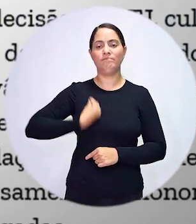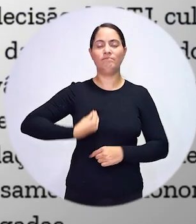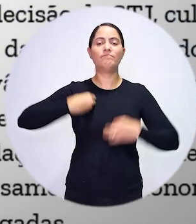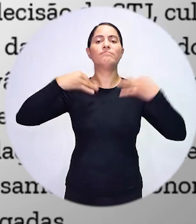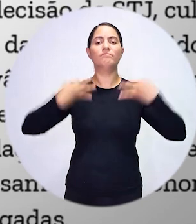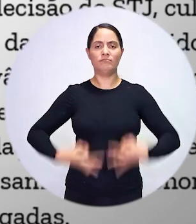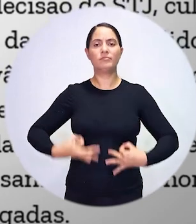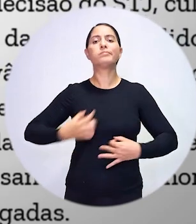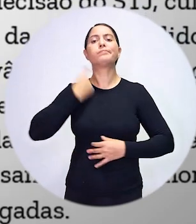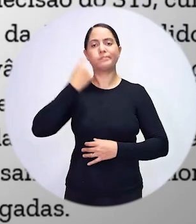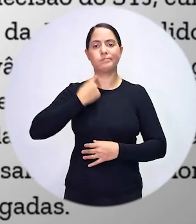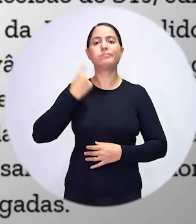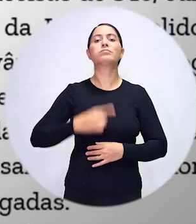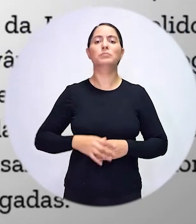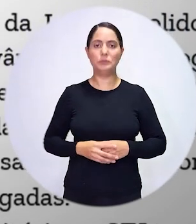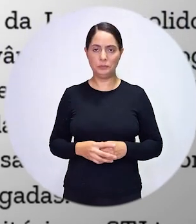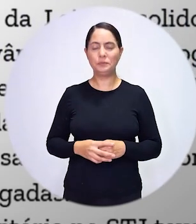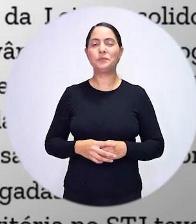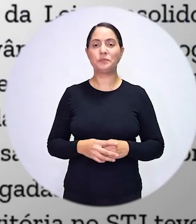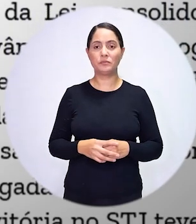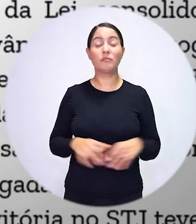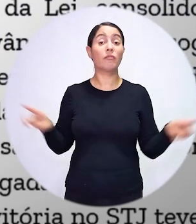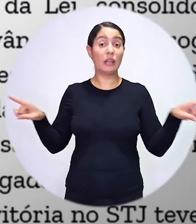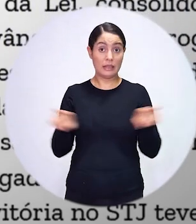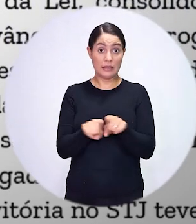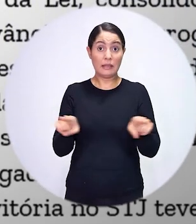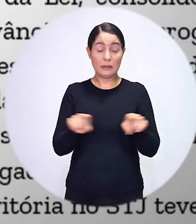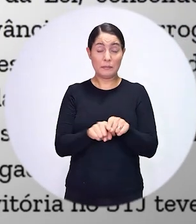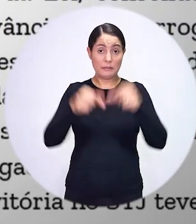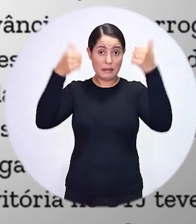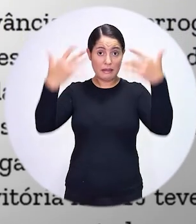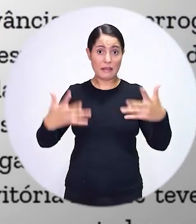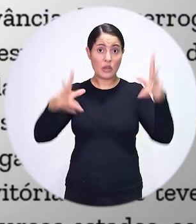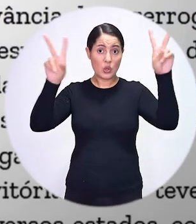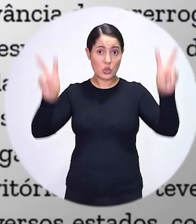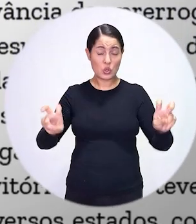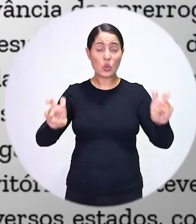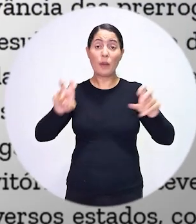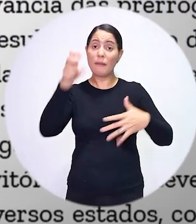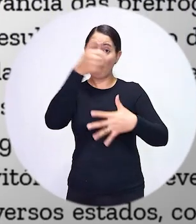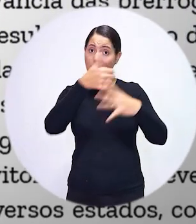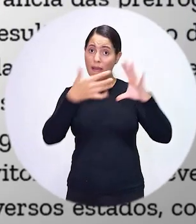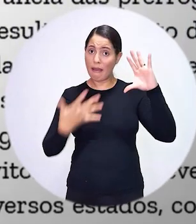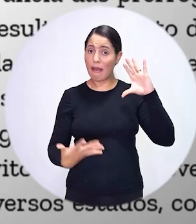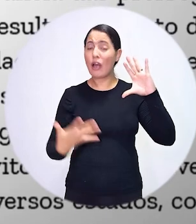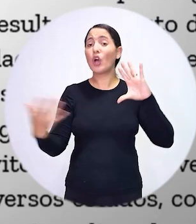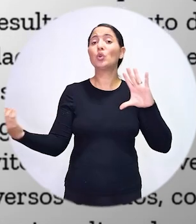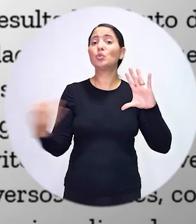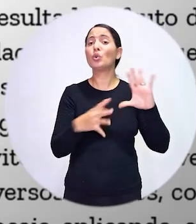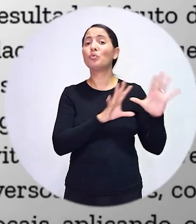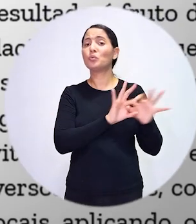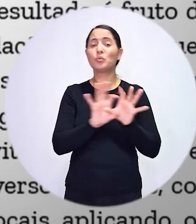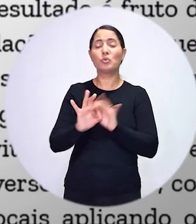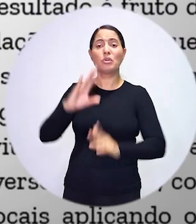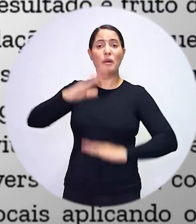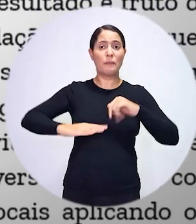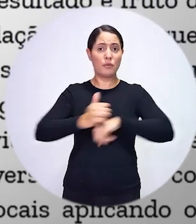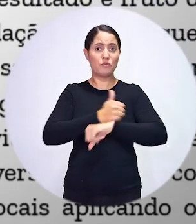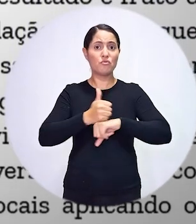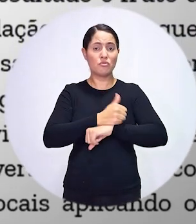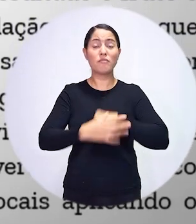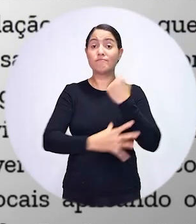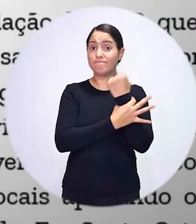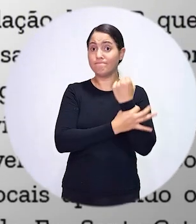para a subsistência dos advogados e advogadas. Além disso, a norma estabeleceu novos critérios para a fiscalização do